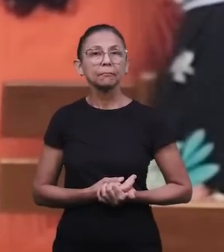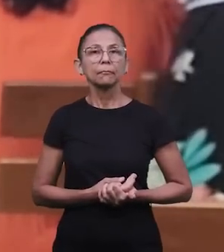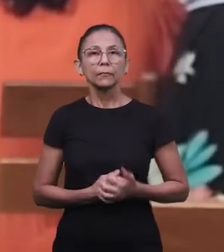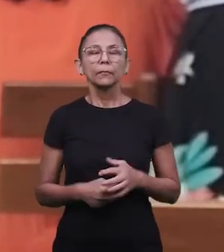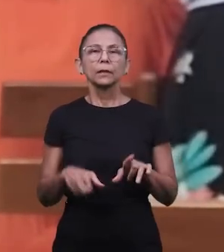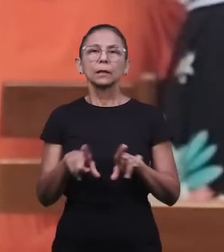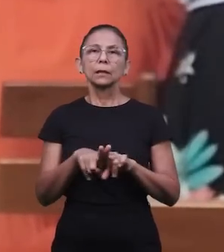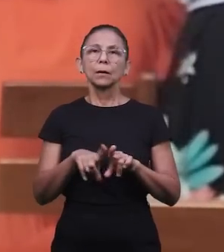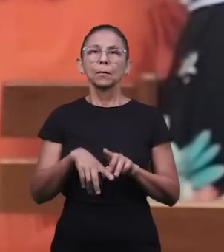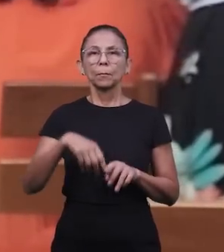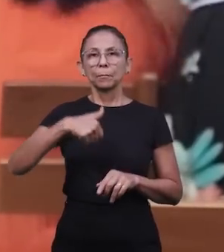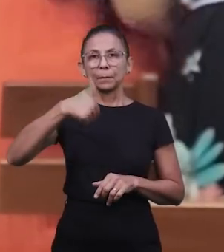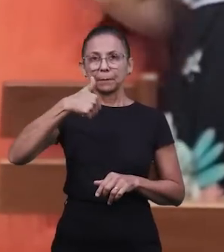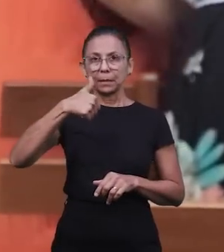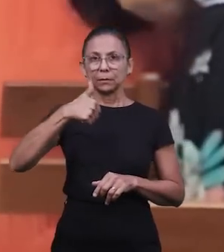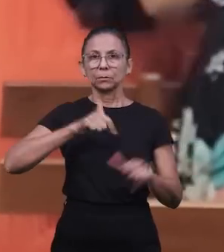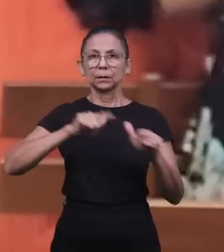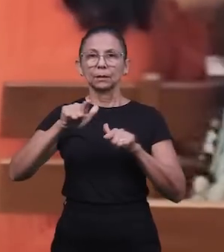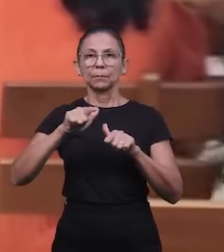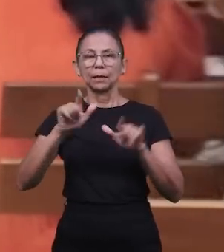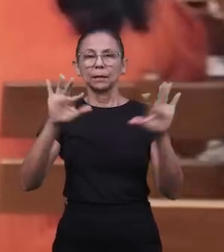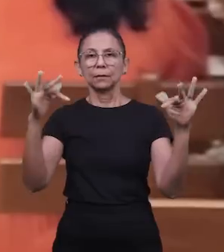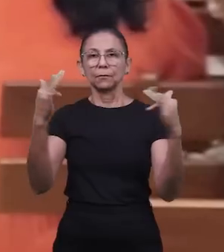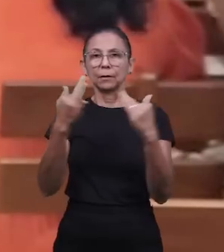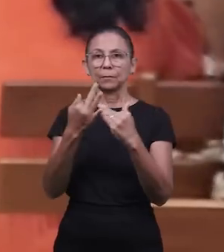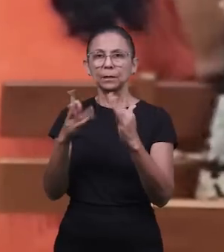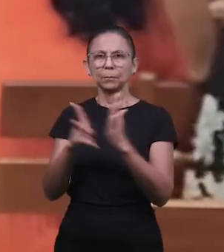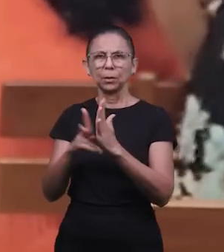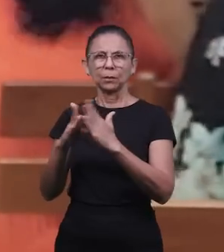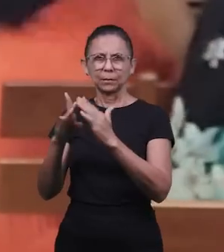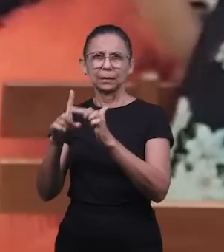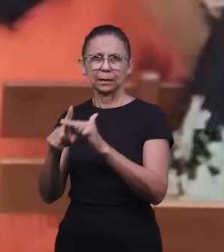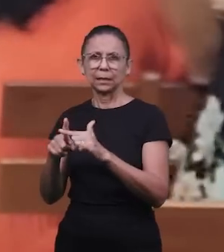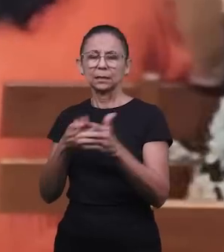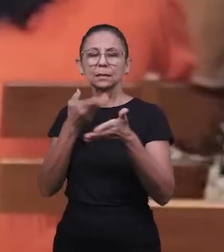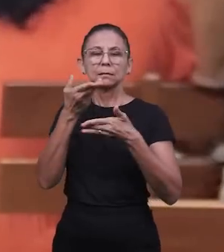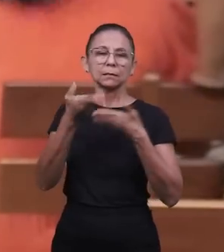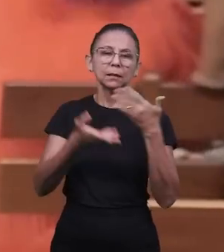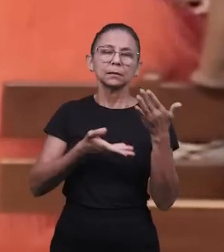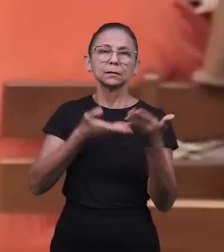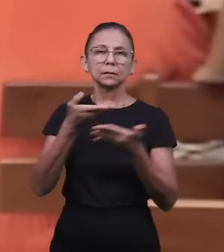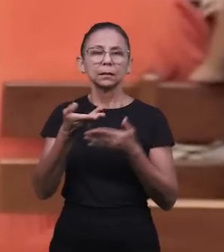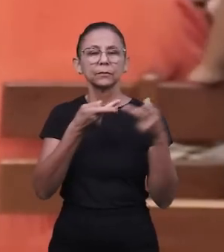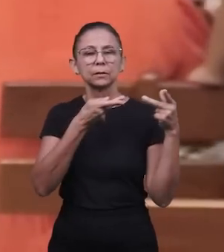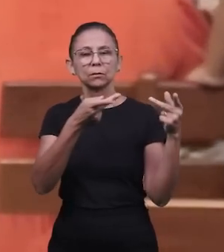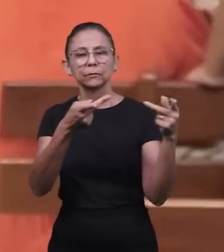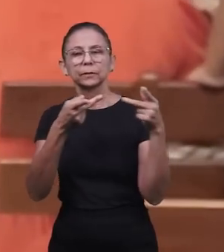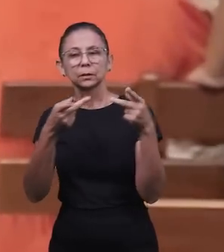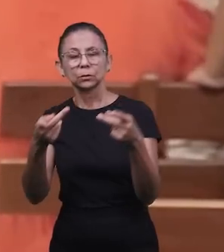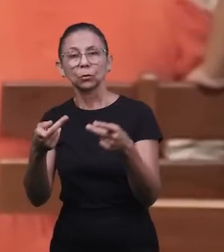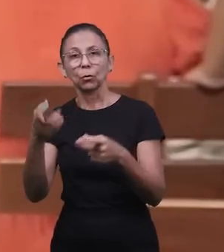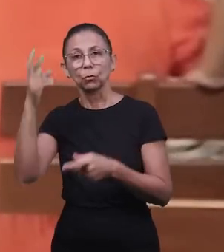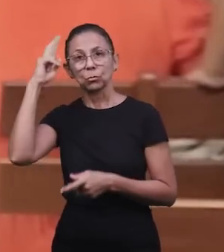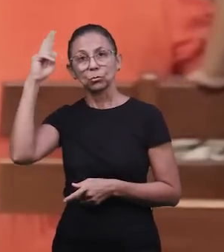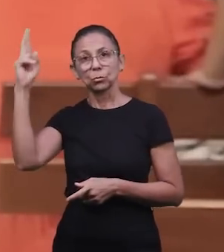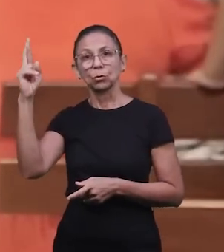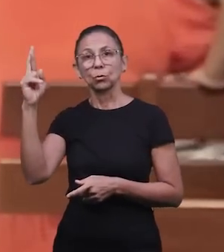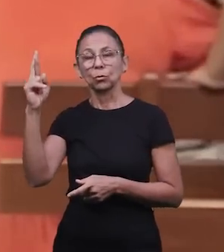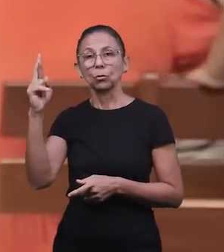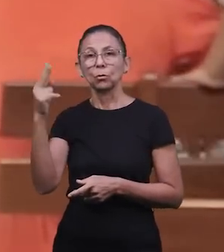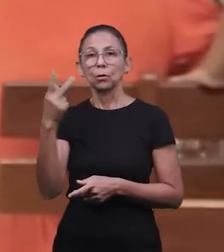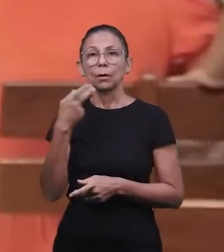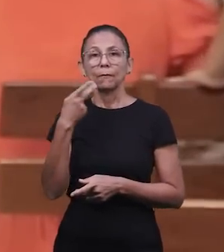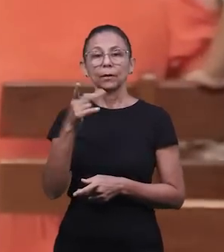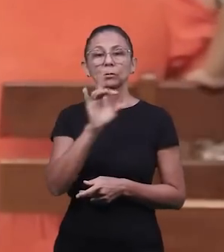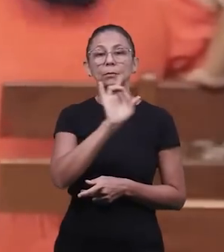meio. Fizemos um trabalho primeiro de assistência às famílias da igreja. O Senhor falou com cada